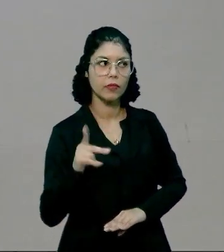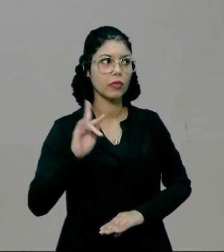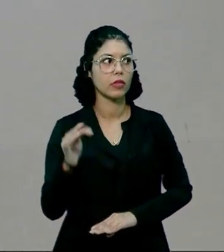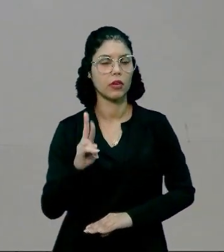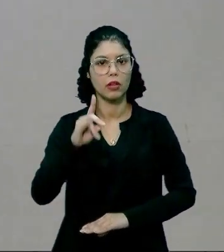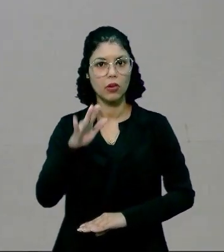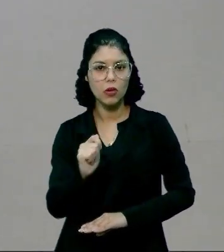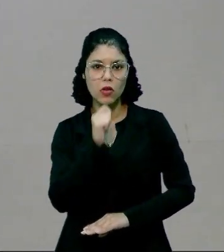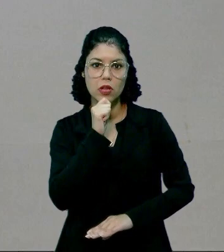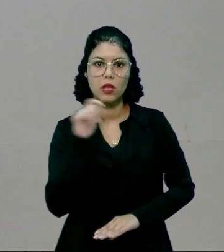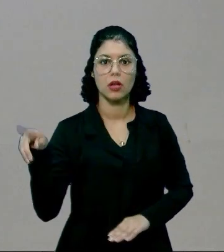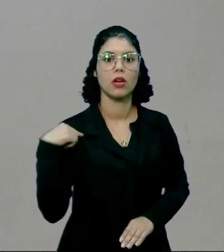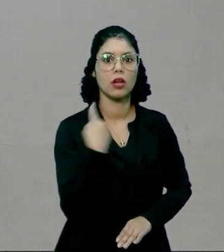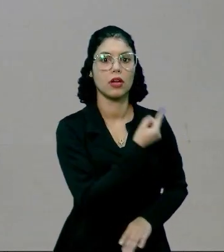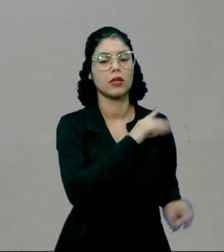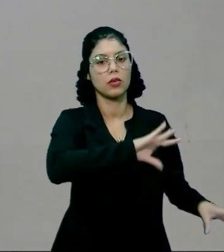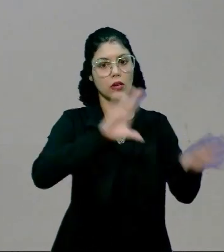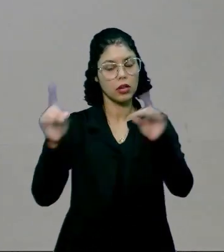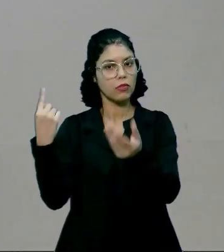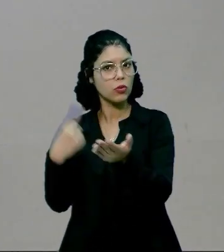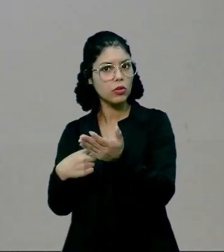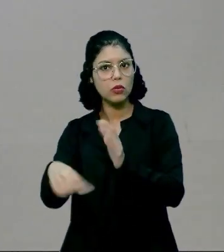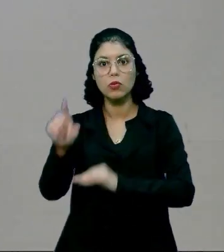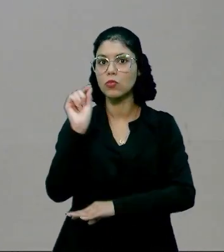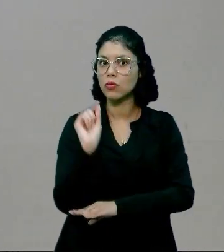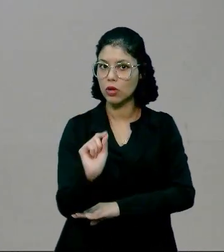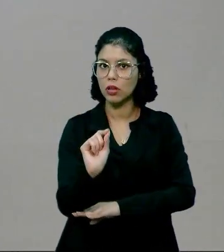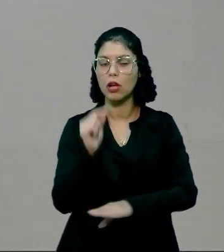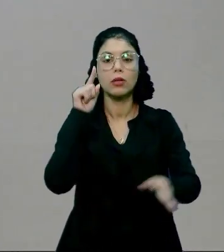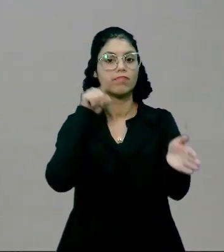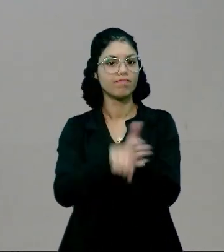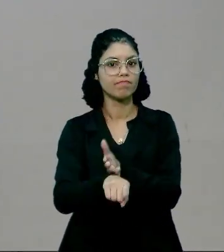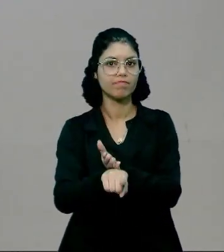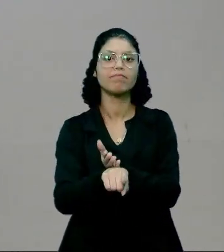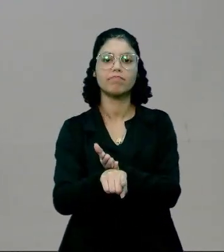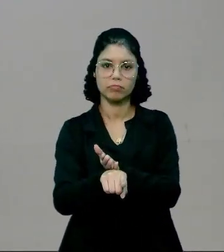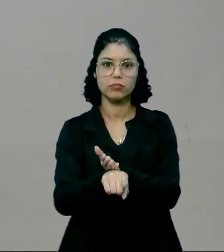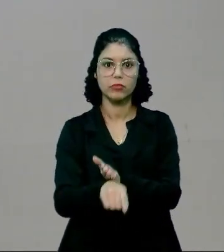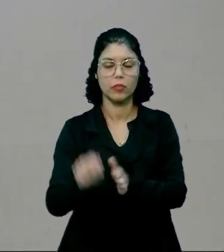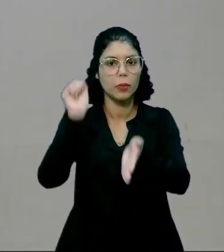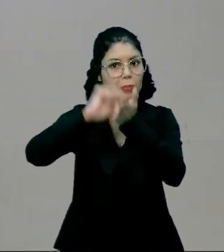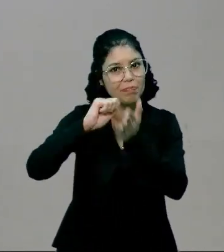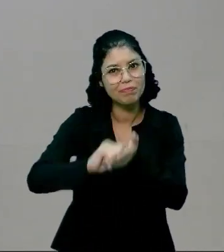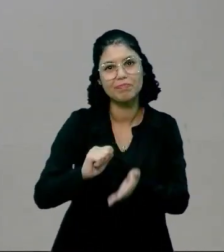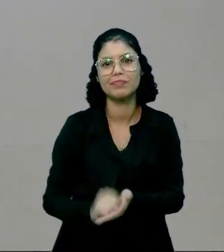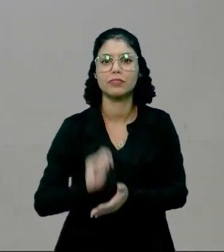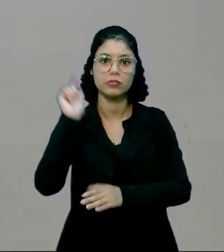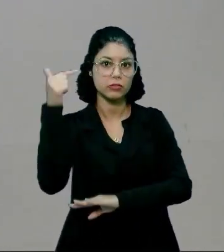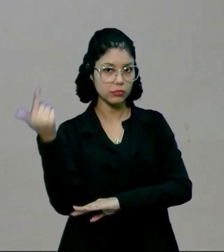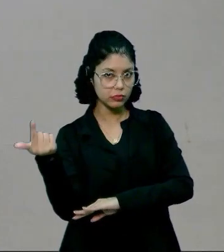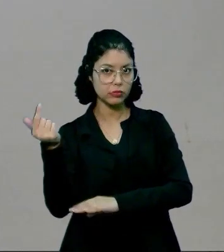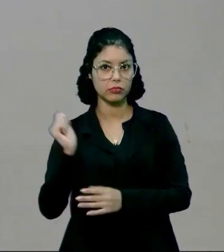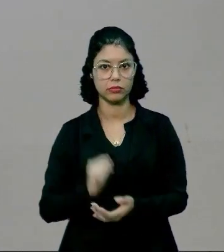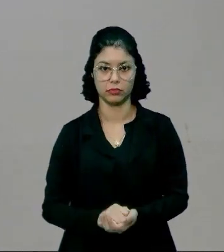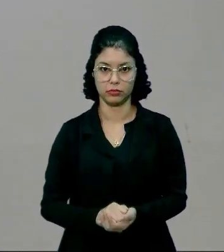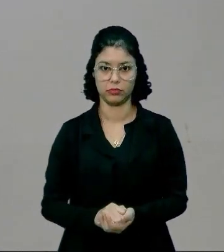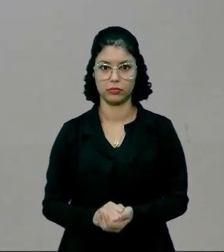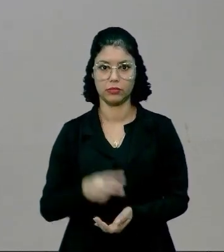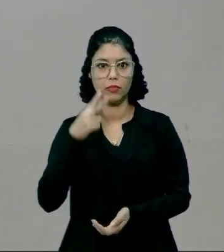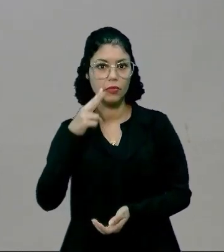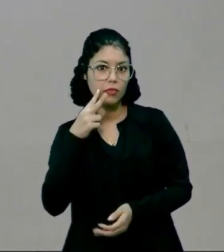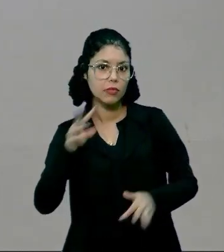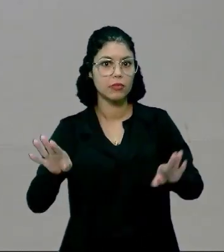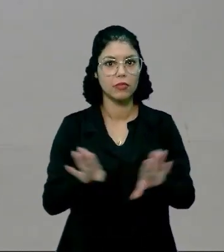heterônimo, pessoal, a gente leva em consideração essa questão de você escrever no nome de outro. E aí, de repente,